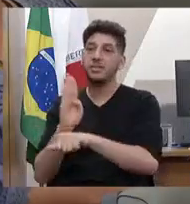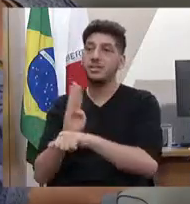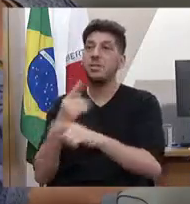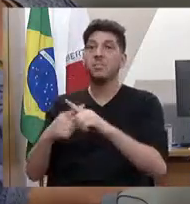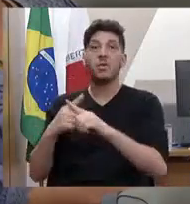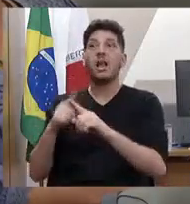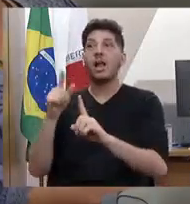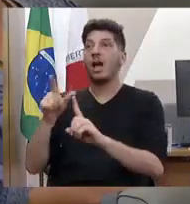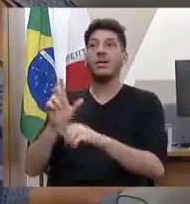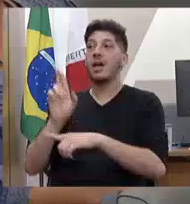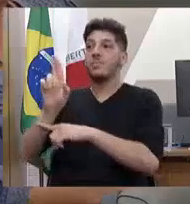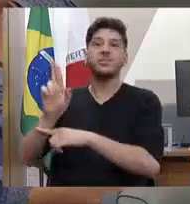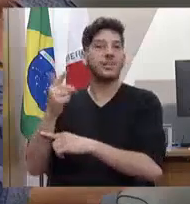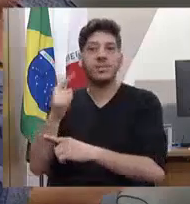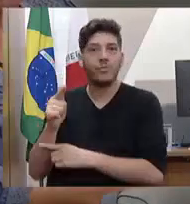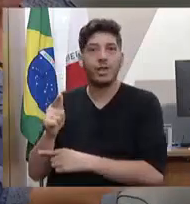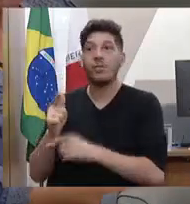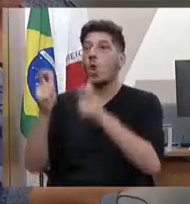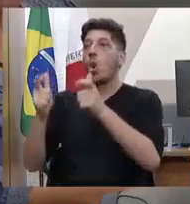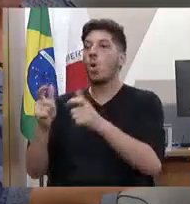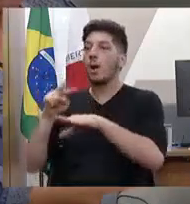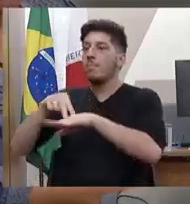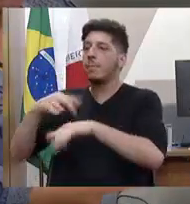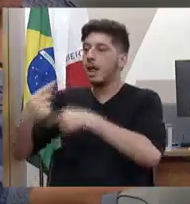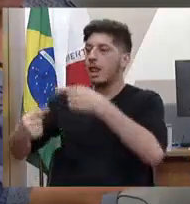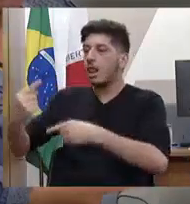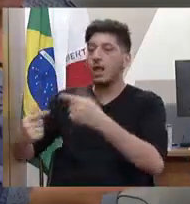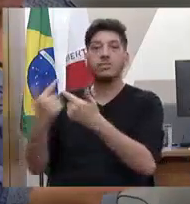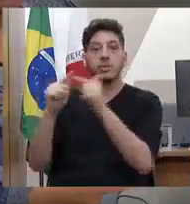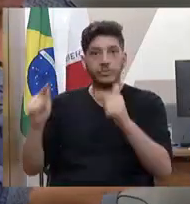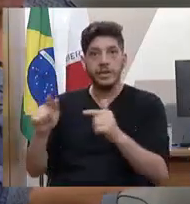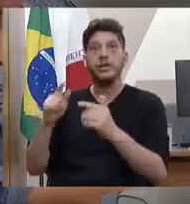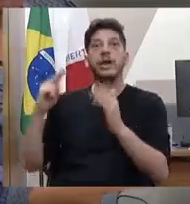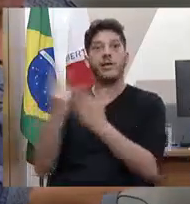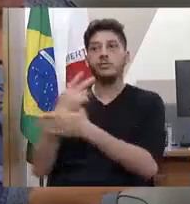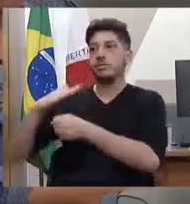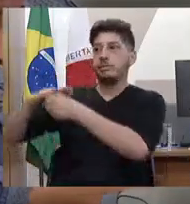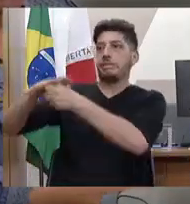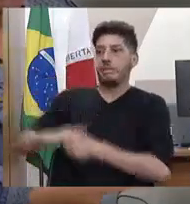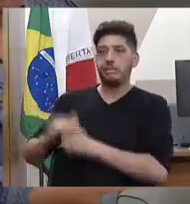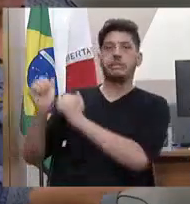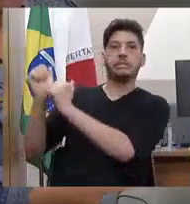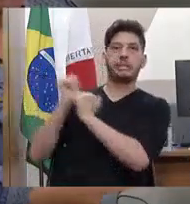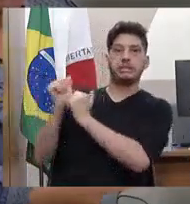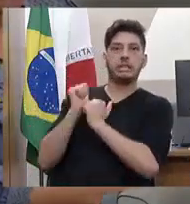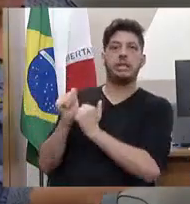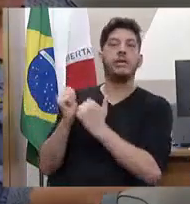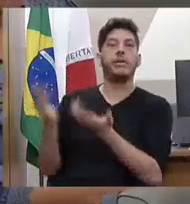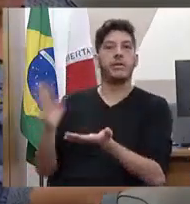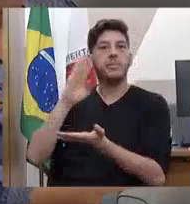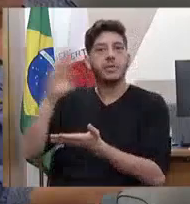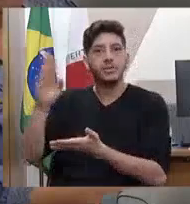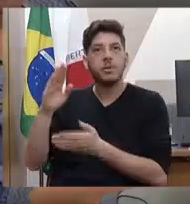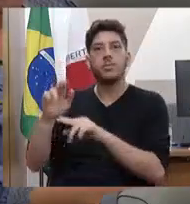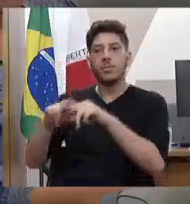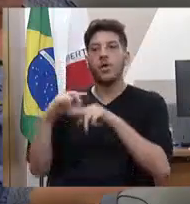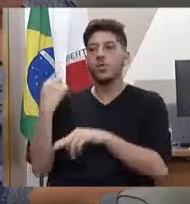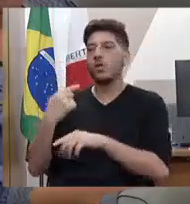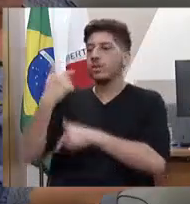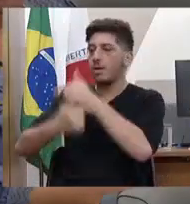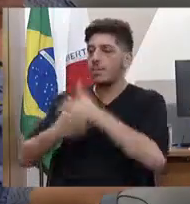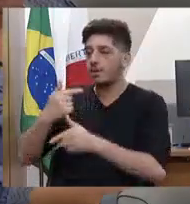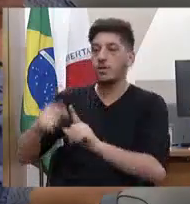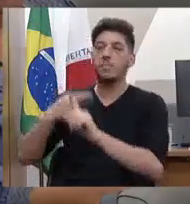fala não temos espaço e somos totalmente oprimidos enquanto se indicar litros e principalmente quando classe trabalhadora Muito